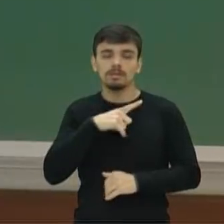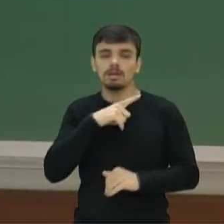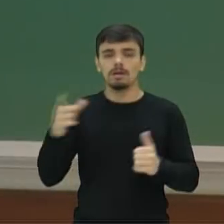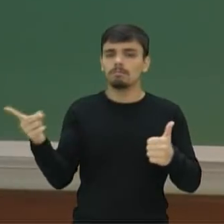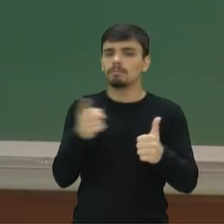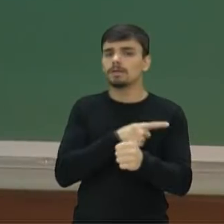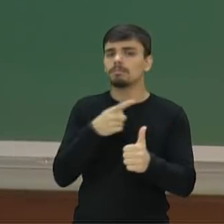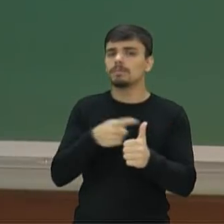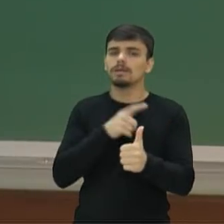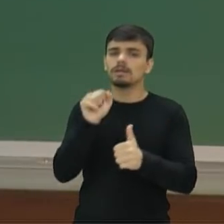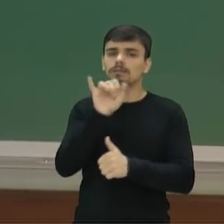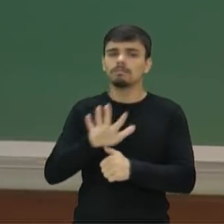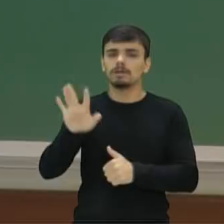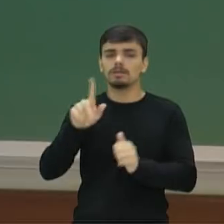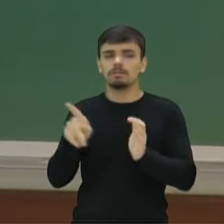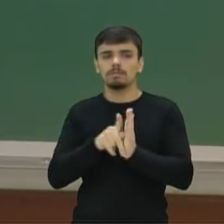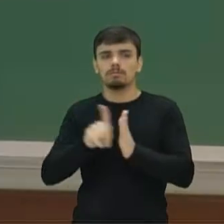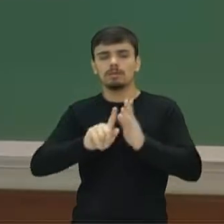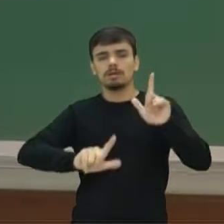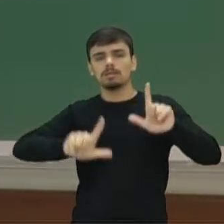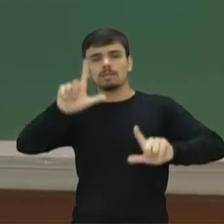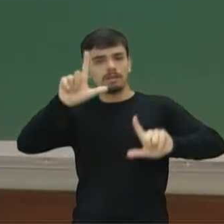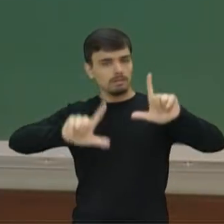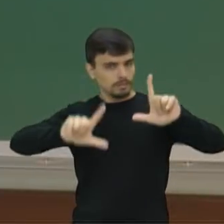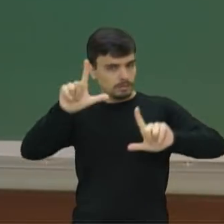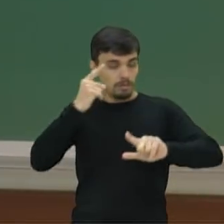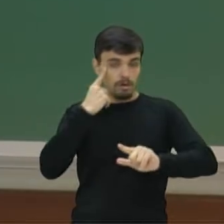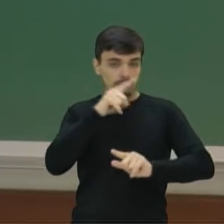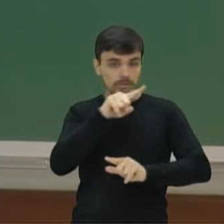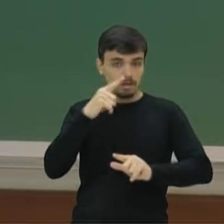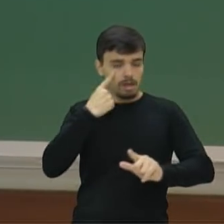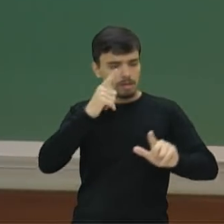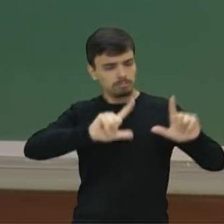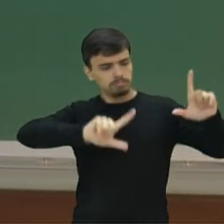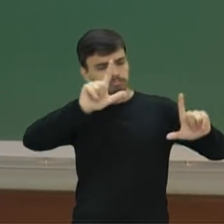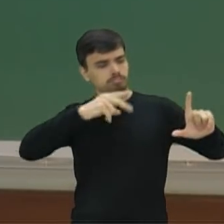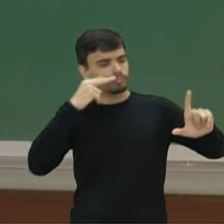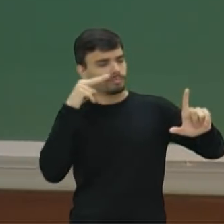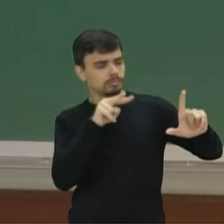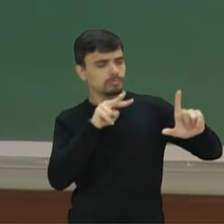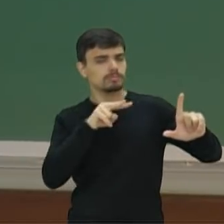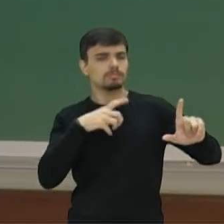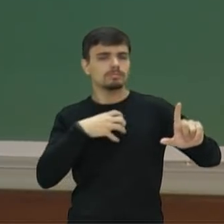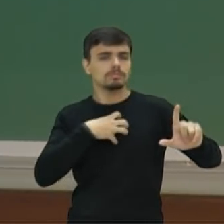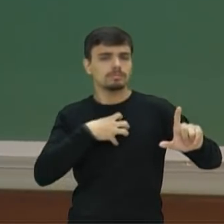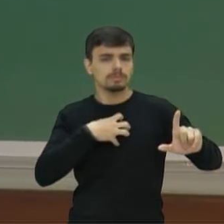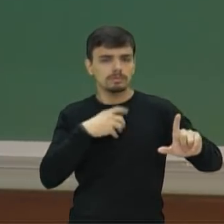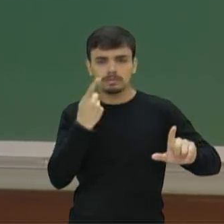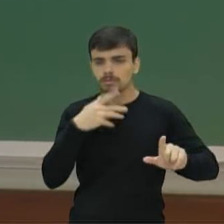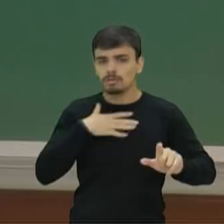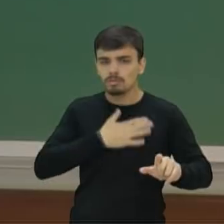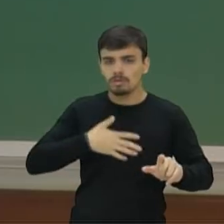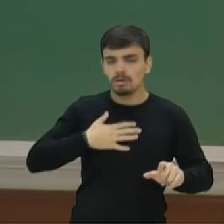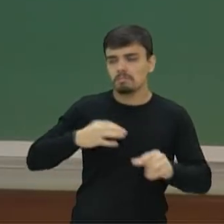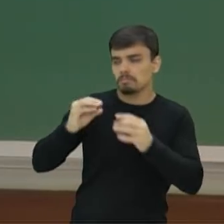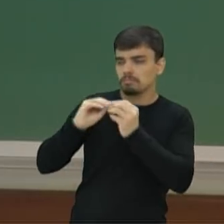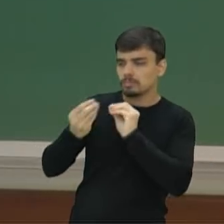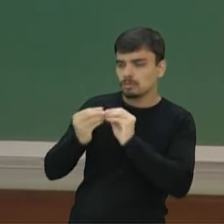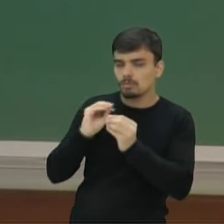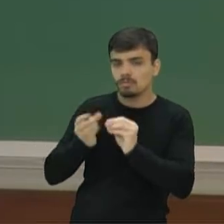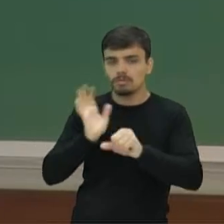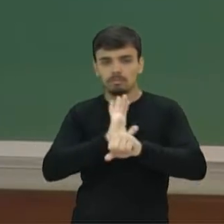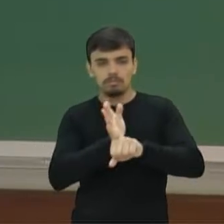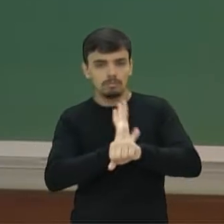imagem aqui, ó, que traz a televisão. Quando você está assistindo a um determinado programa televisivo, você está assistindo a uma novela,